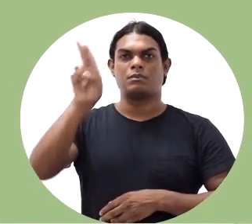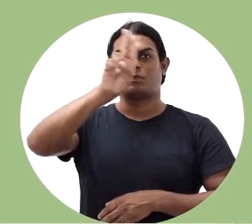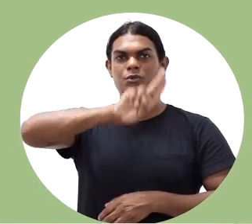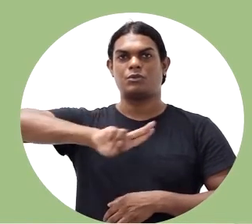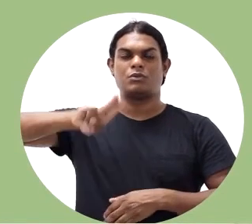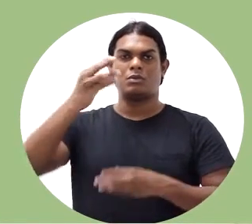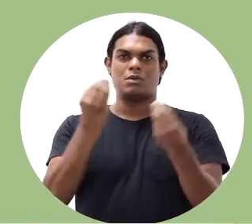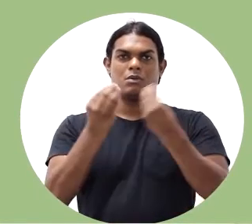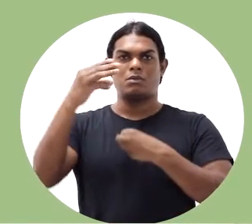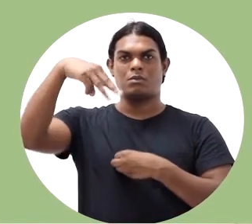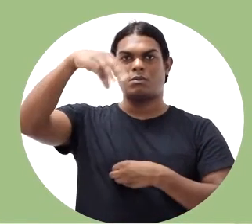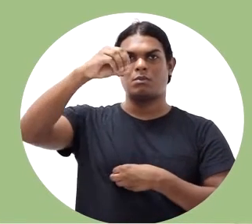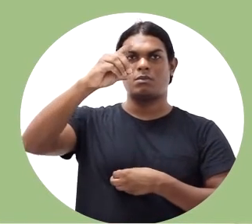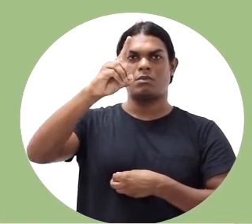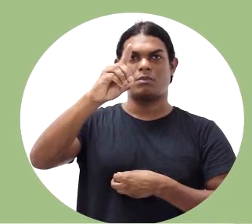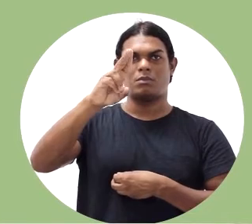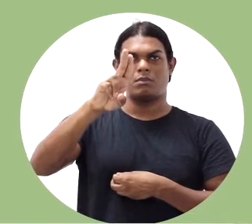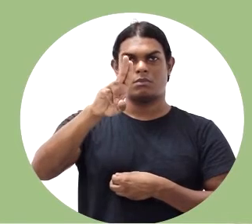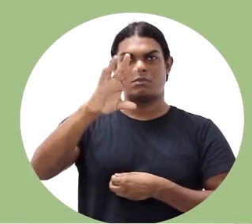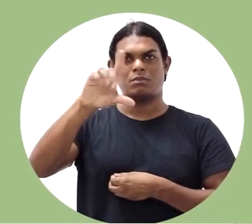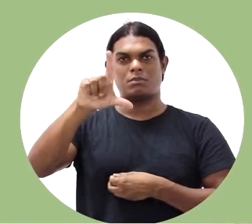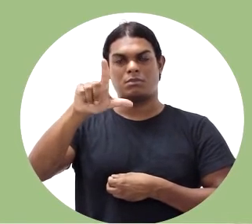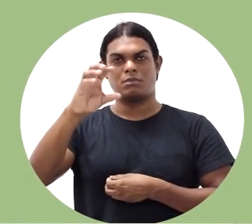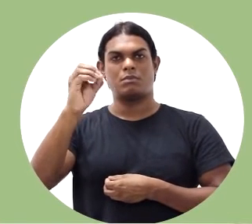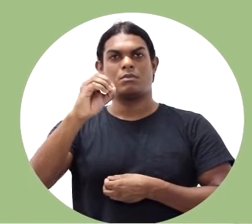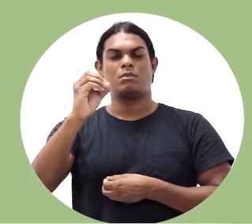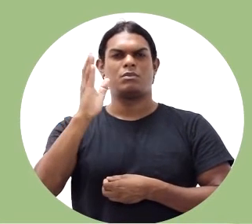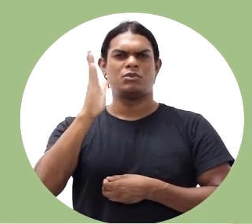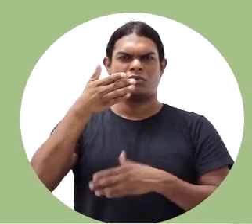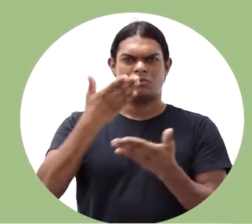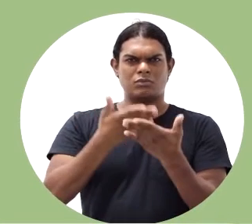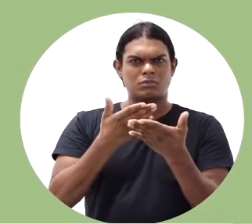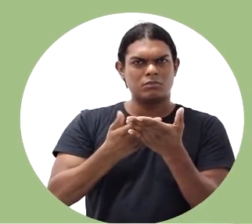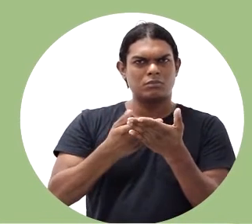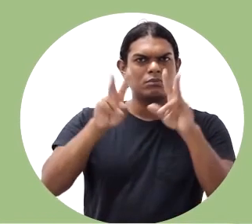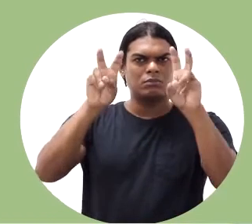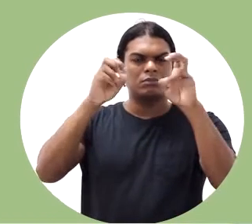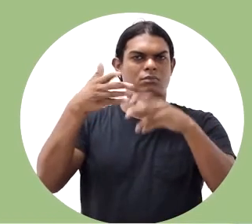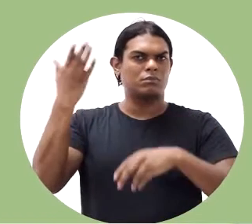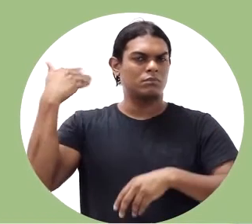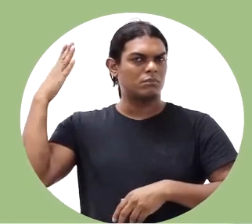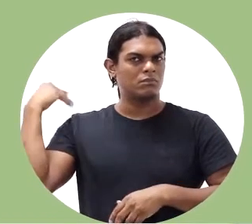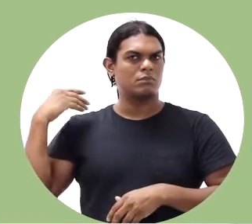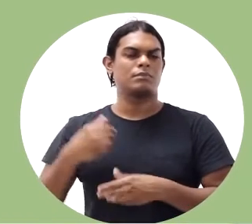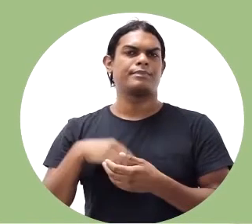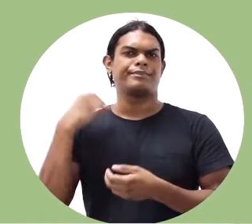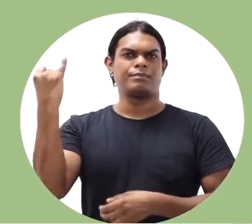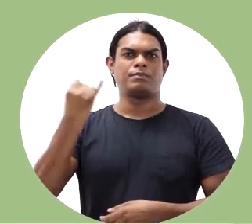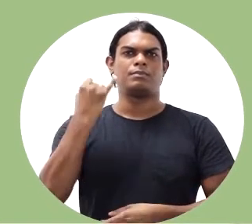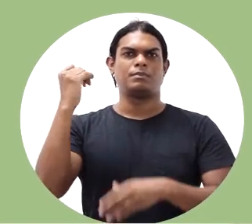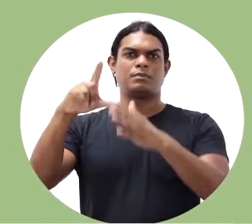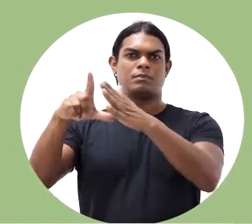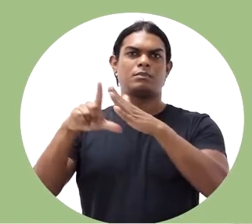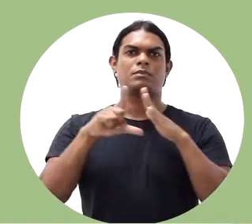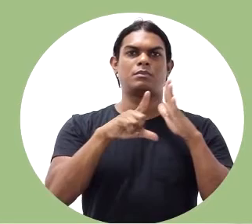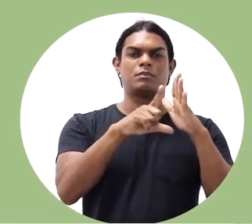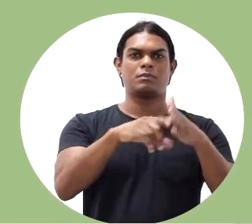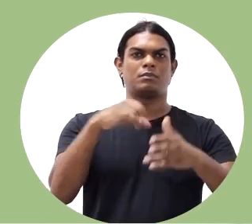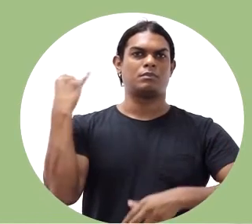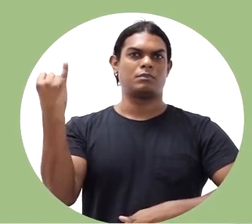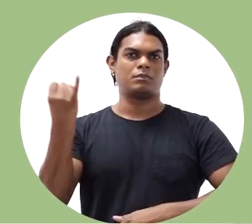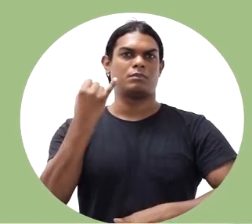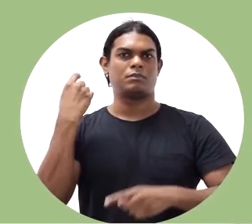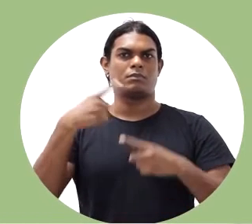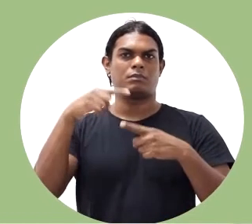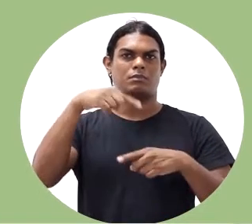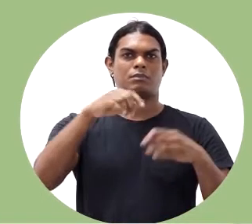um sistema integrado de gestão que nós vimos na competência anterior. A sua importância para a logística é muito alta, pois é por